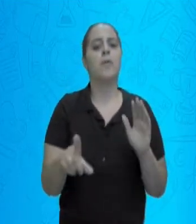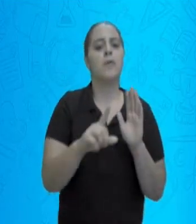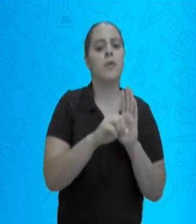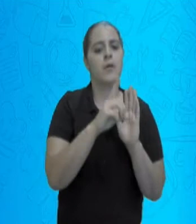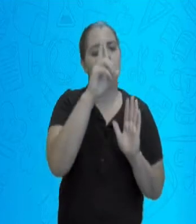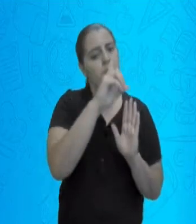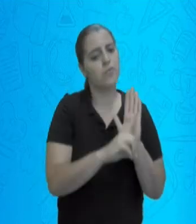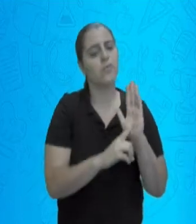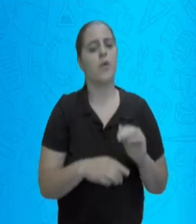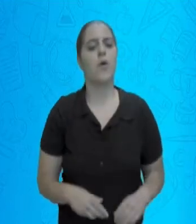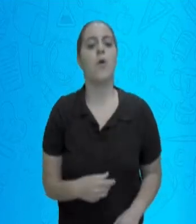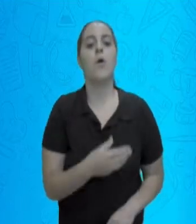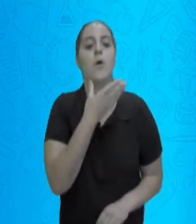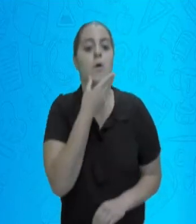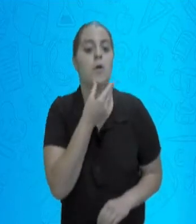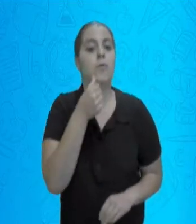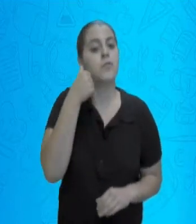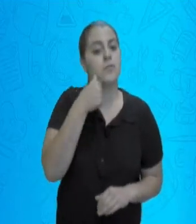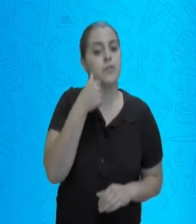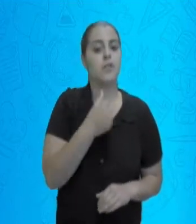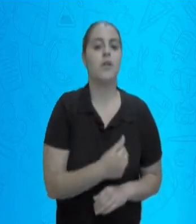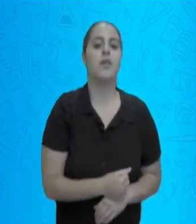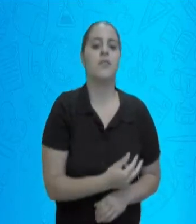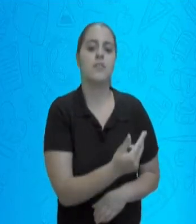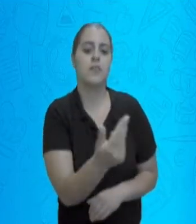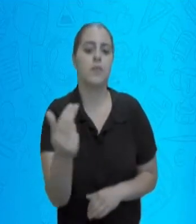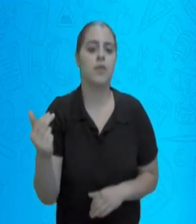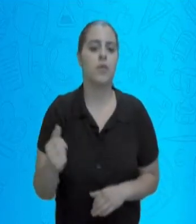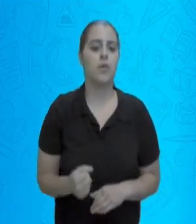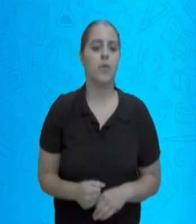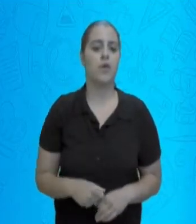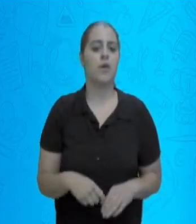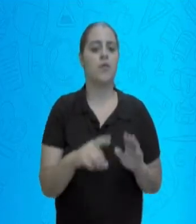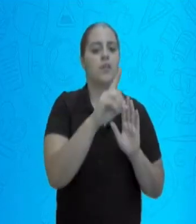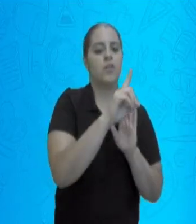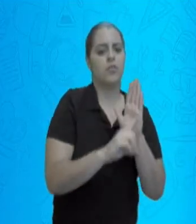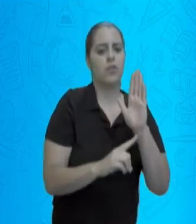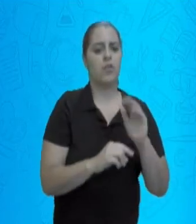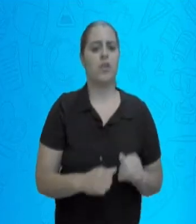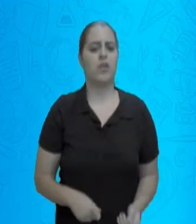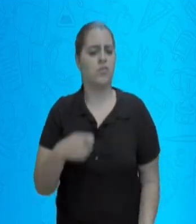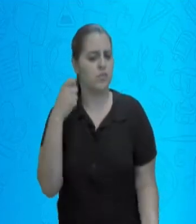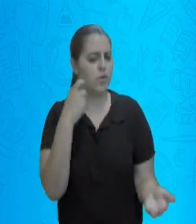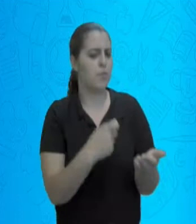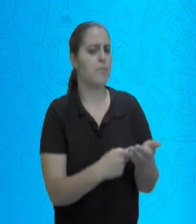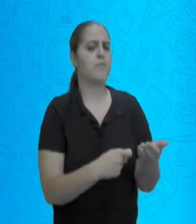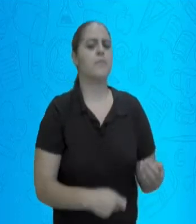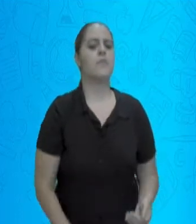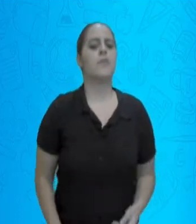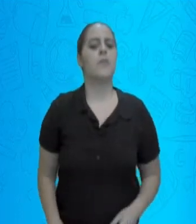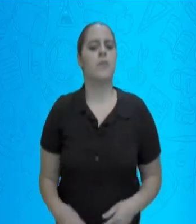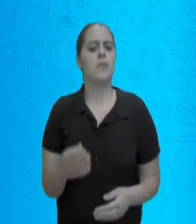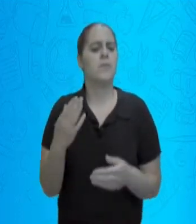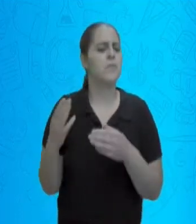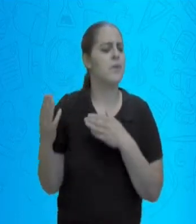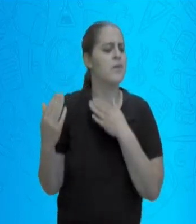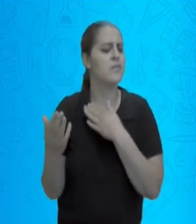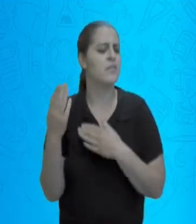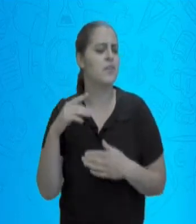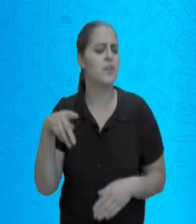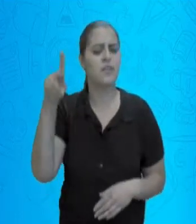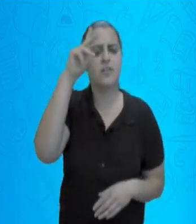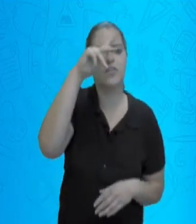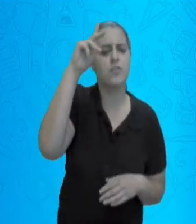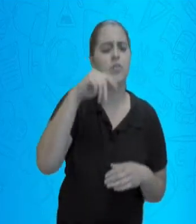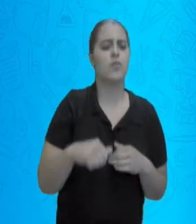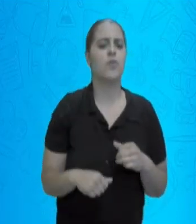Homens e mulheres são iguais em direitos e obrigações. Com o passar do tempo, a história, a sociedade